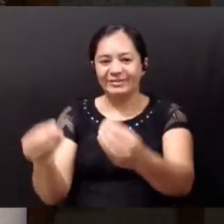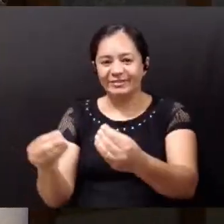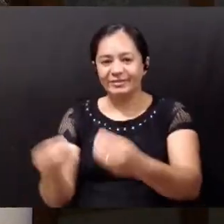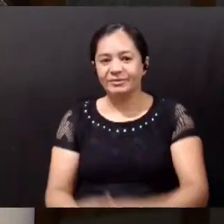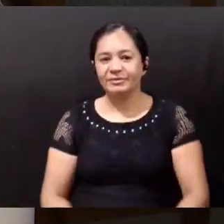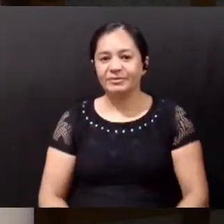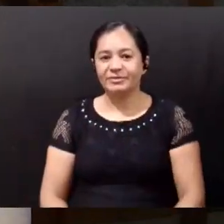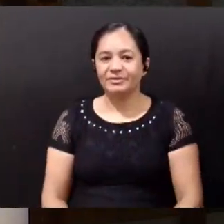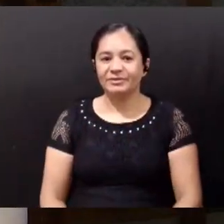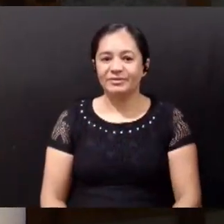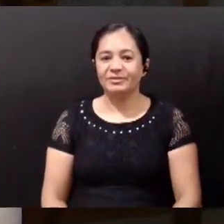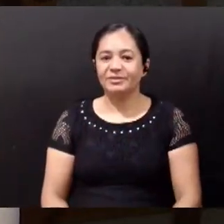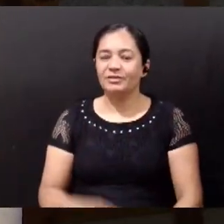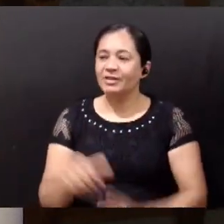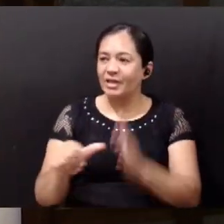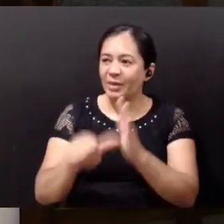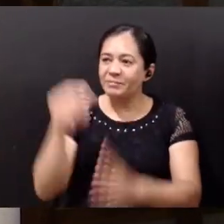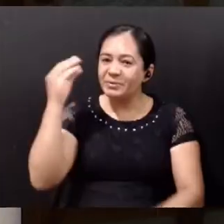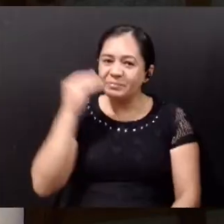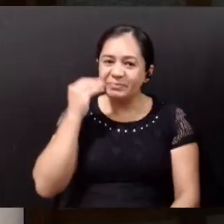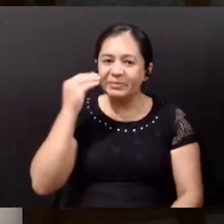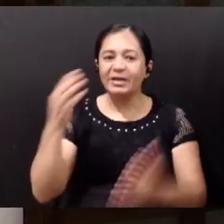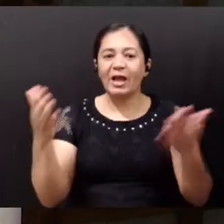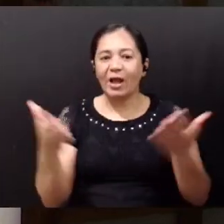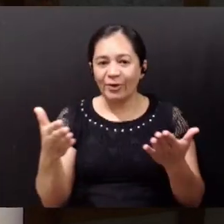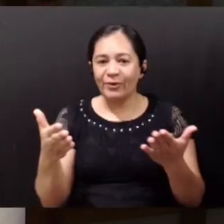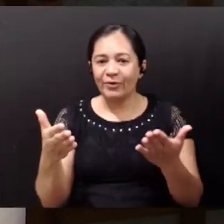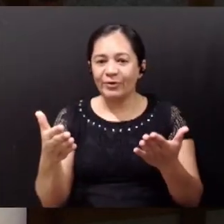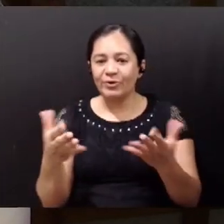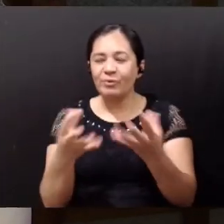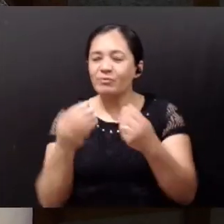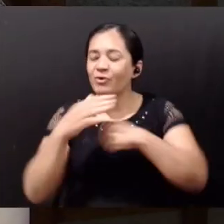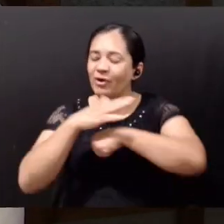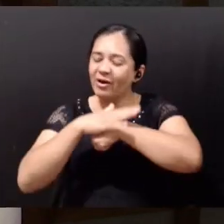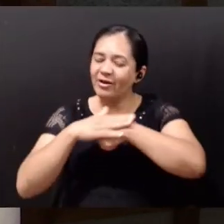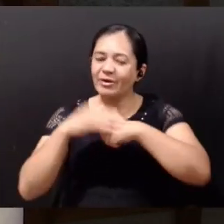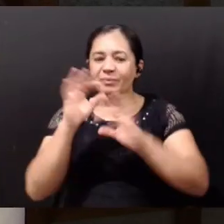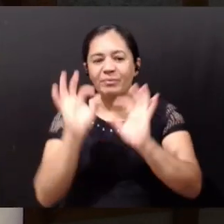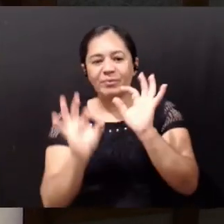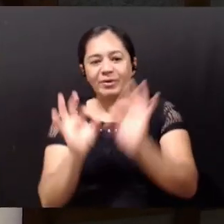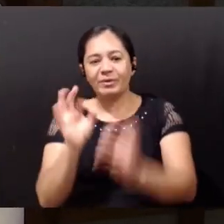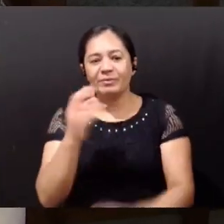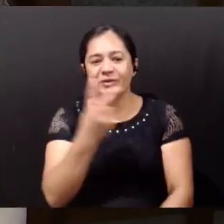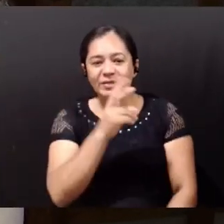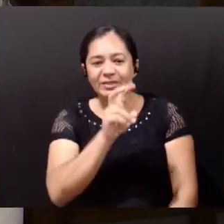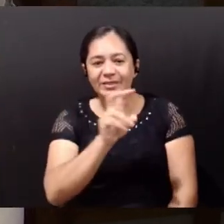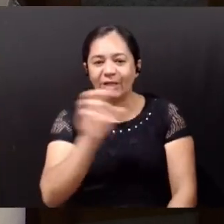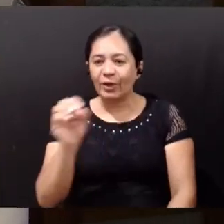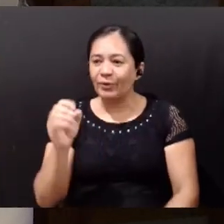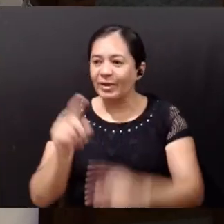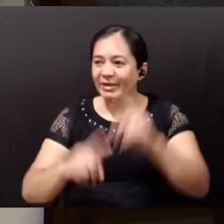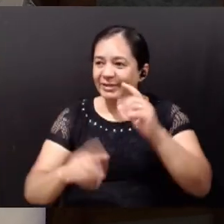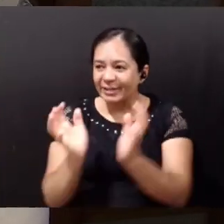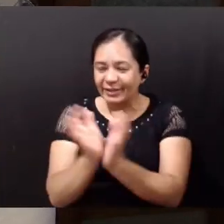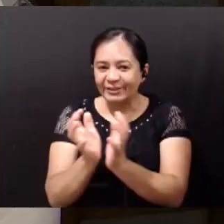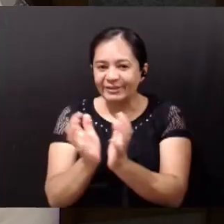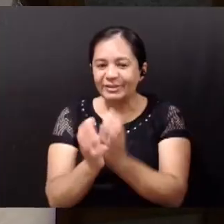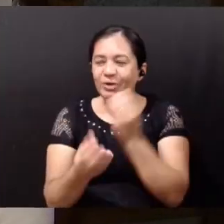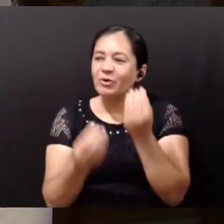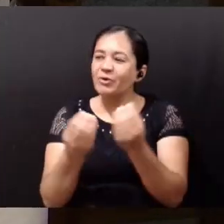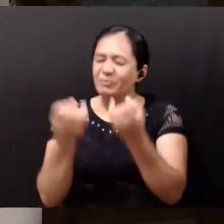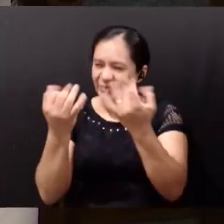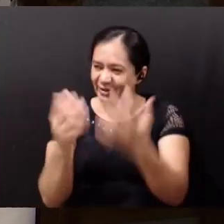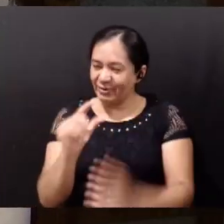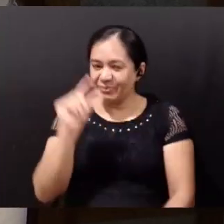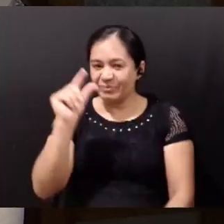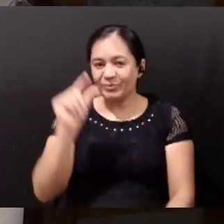primeira experiência e agora aqui, com tanto carinho, estão montando 250 kits. Me conta um pouquinho dessa